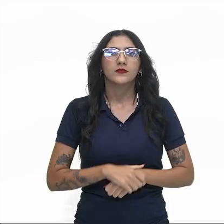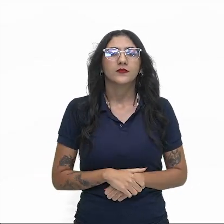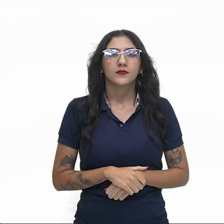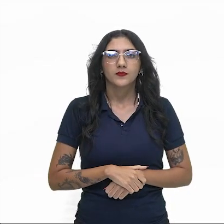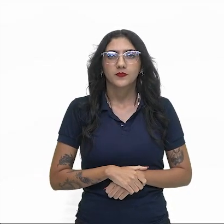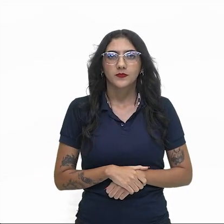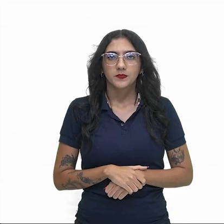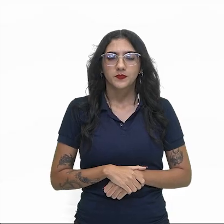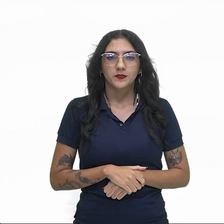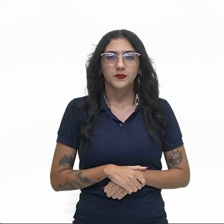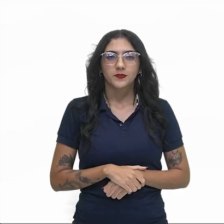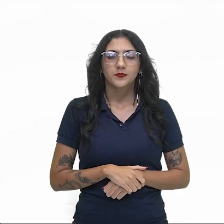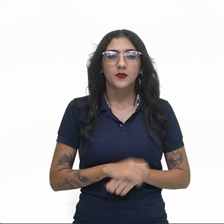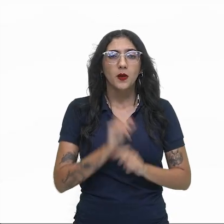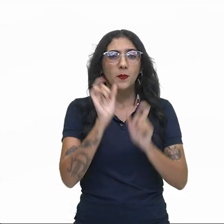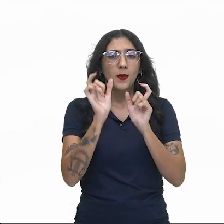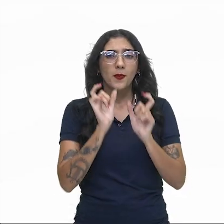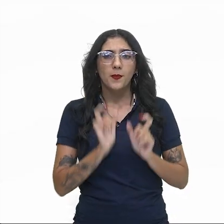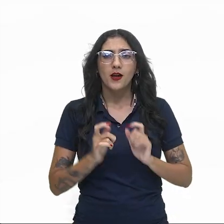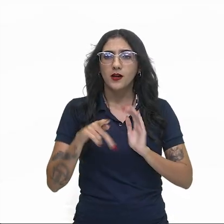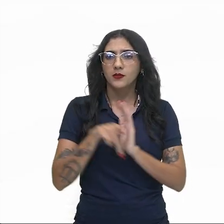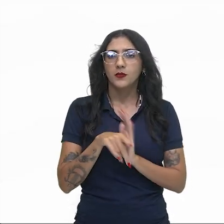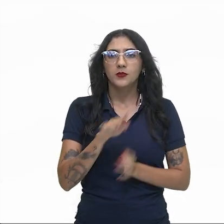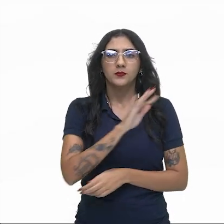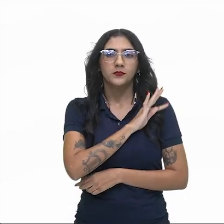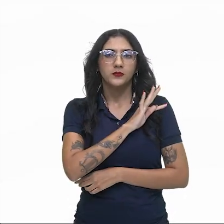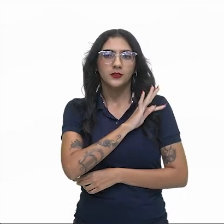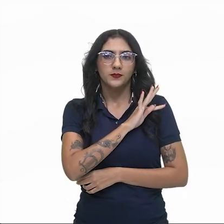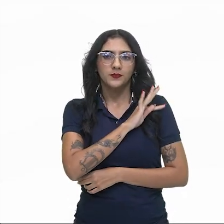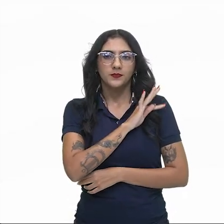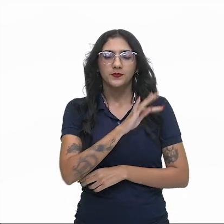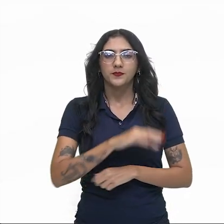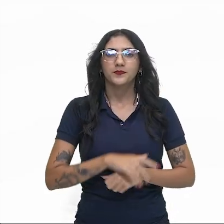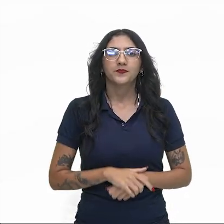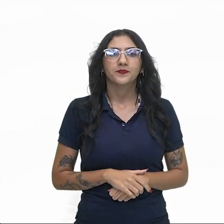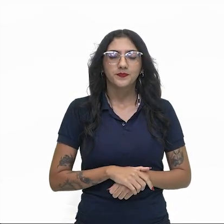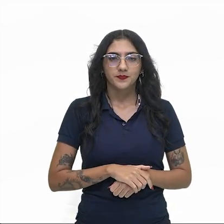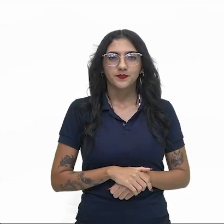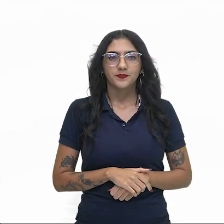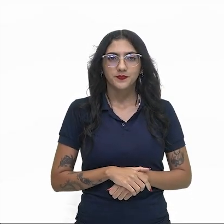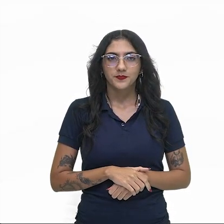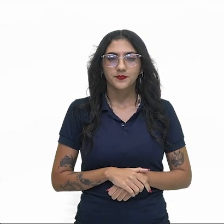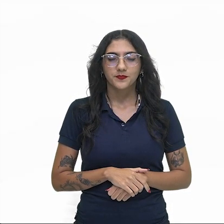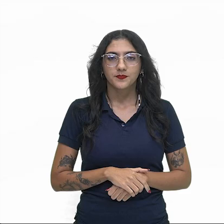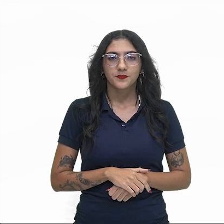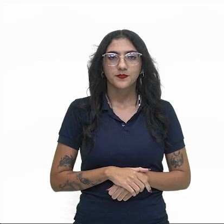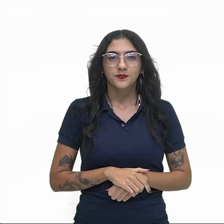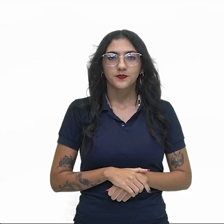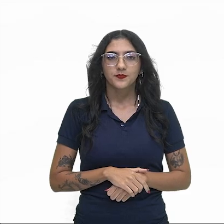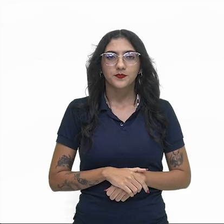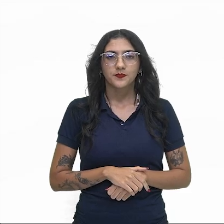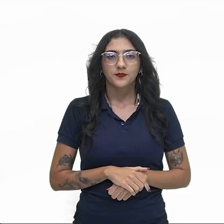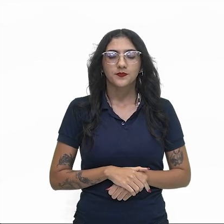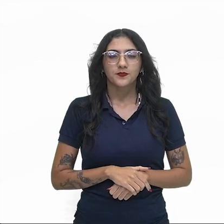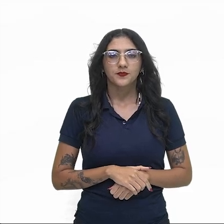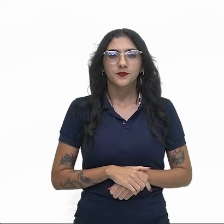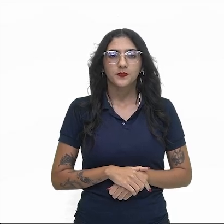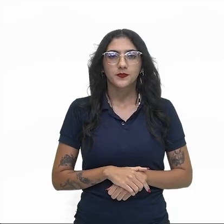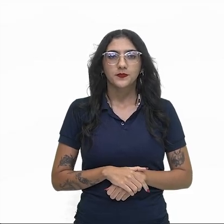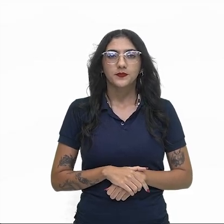são palavras técnicas, ok? Vamos para o próximo.